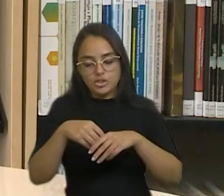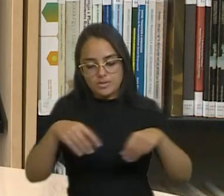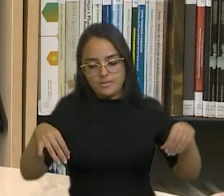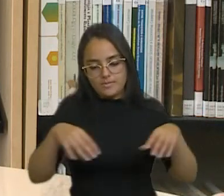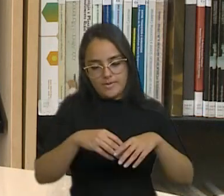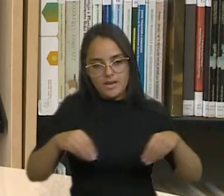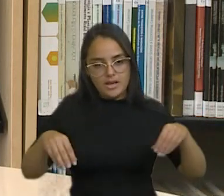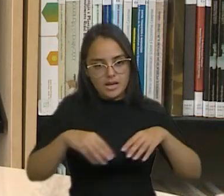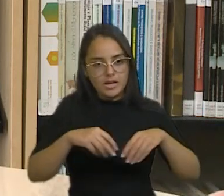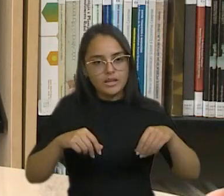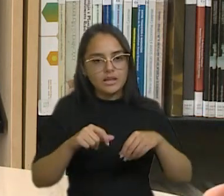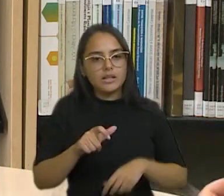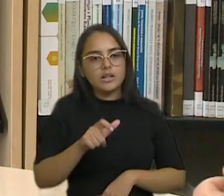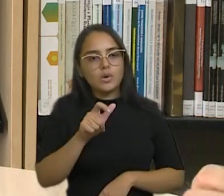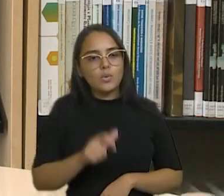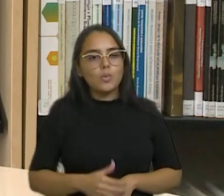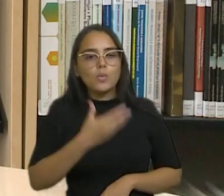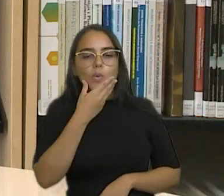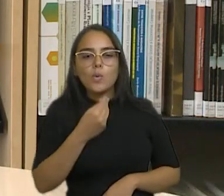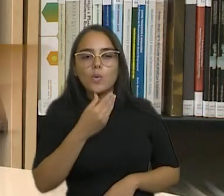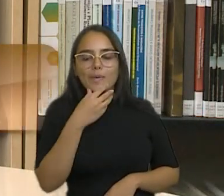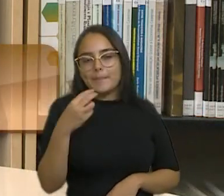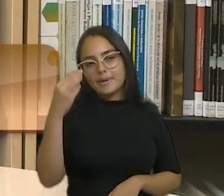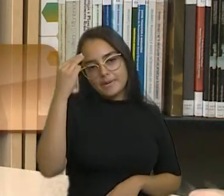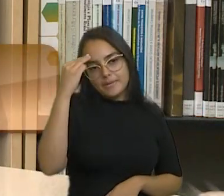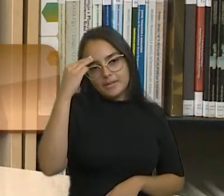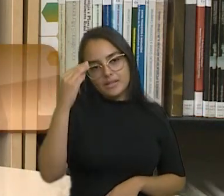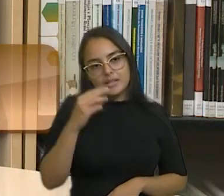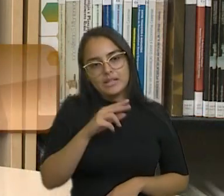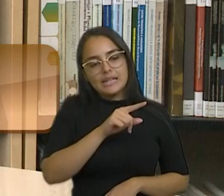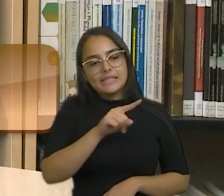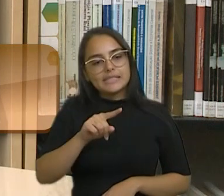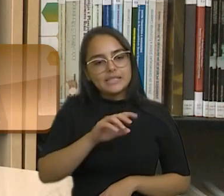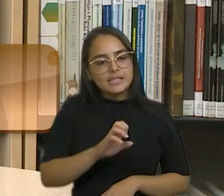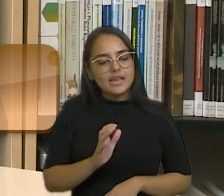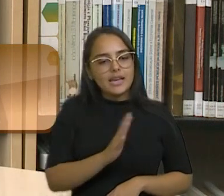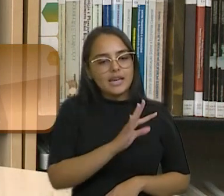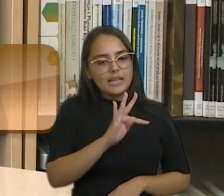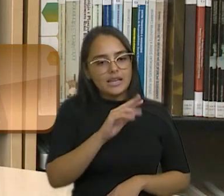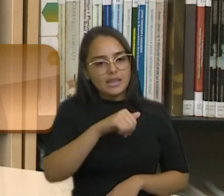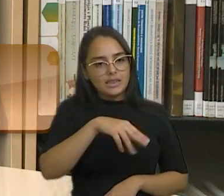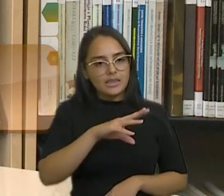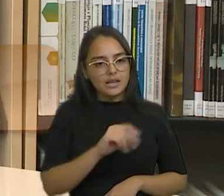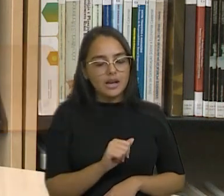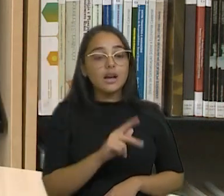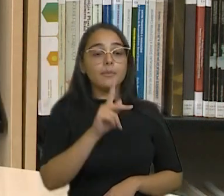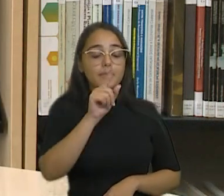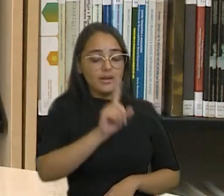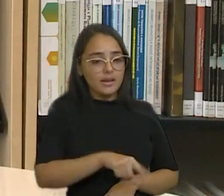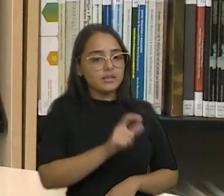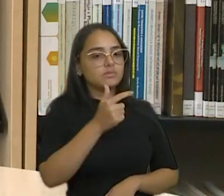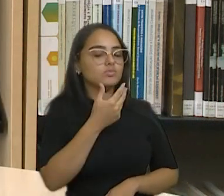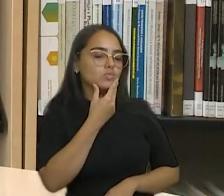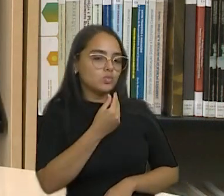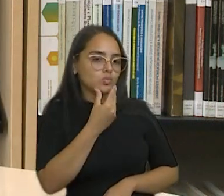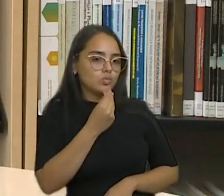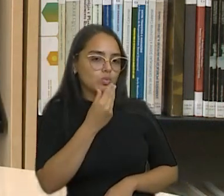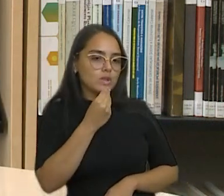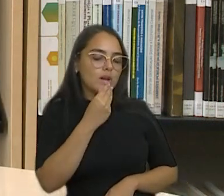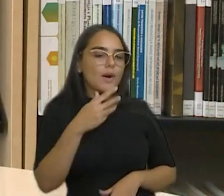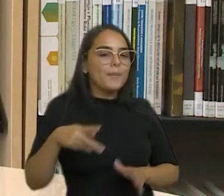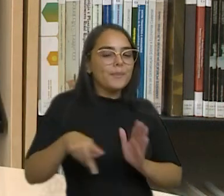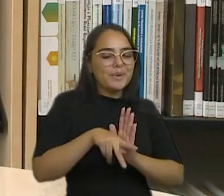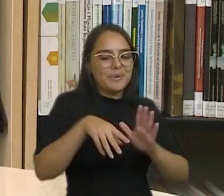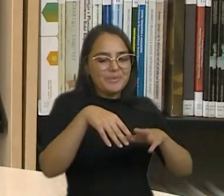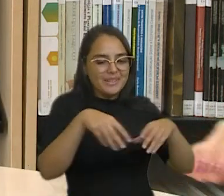farinhadas, o senhor de saudosa memória, o Zé Tampa. Ele era um verdadeiro CEO das